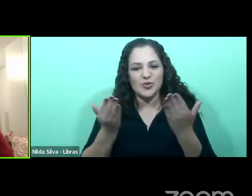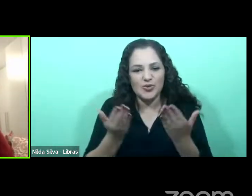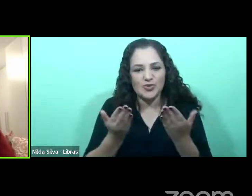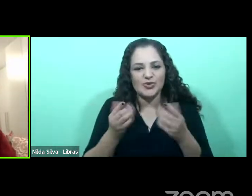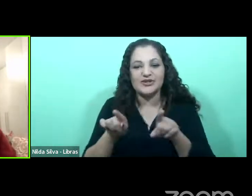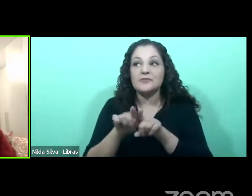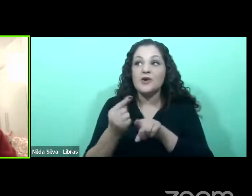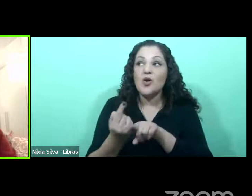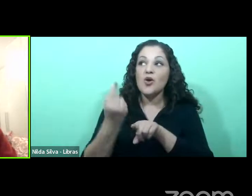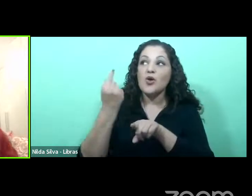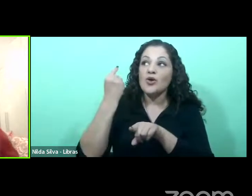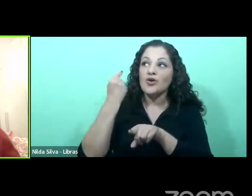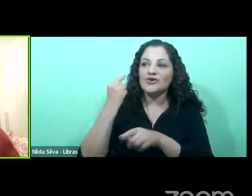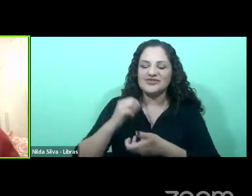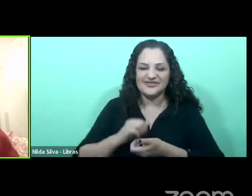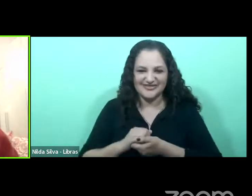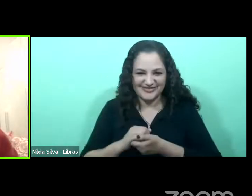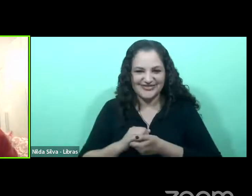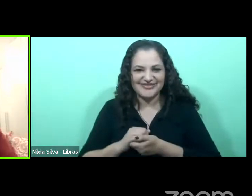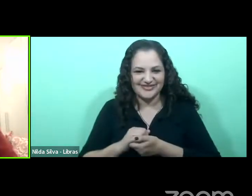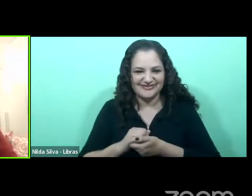sabe?